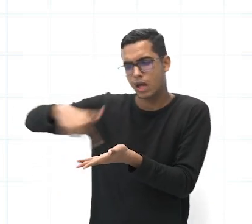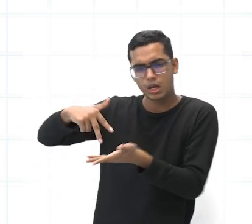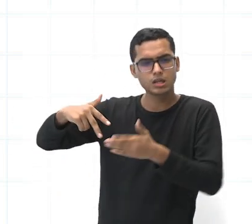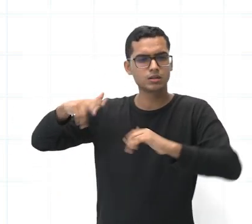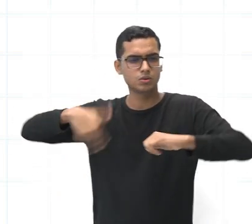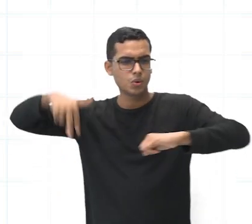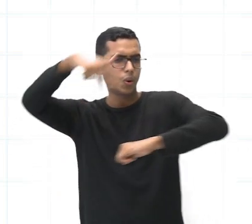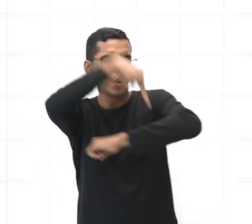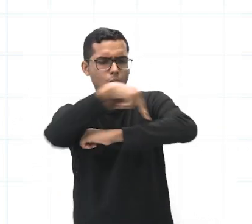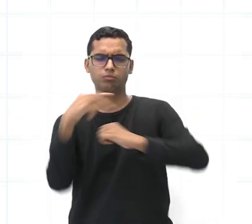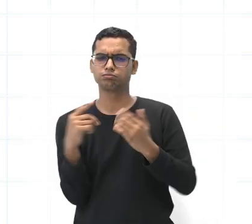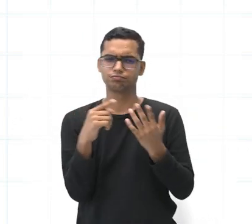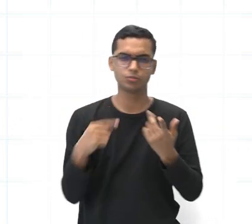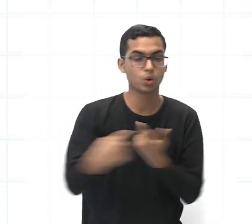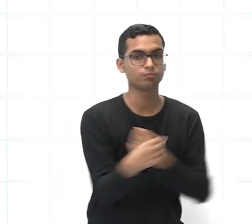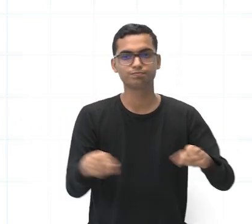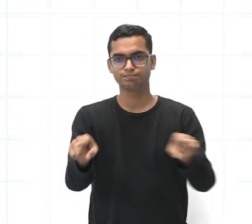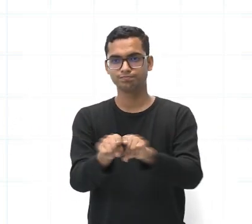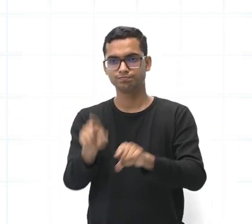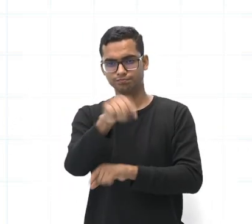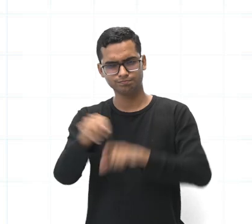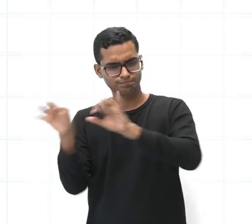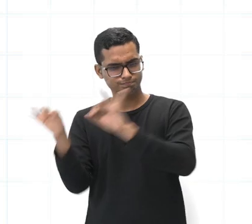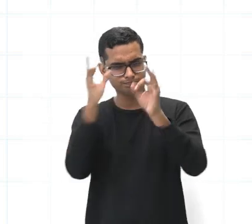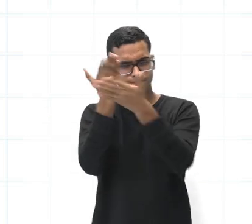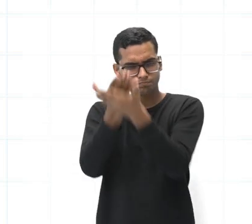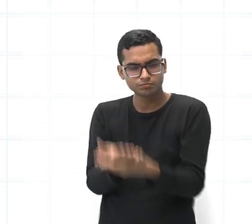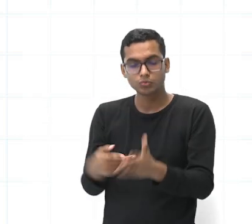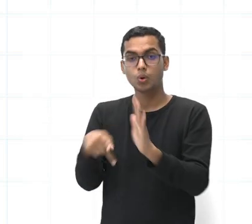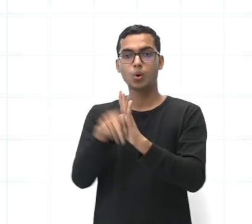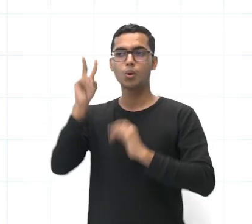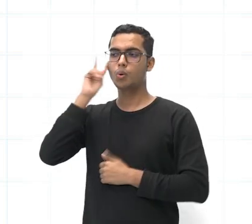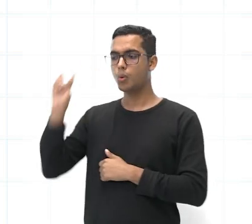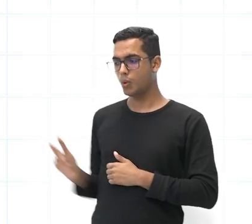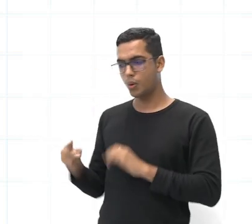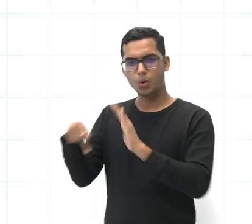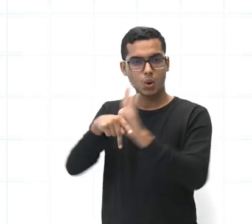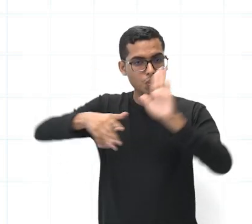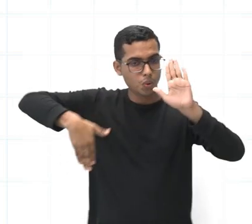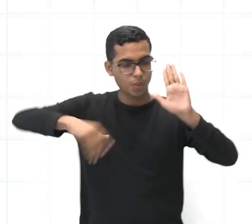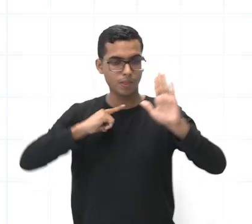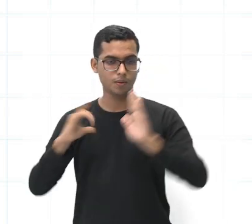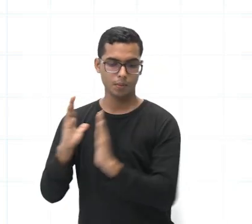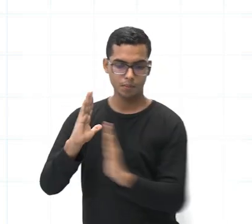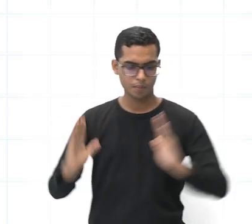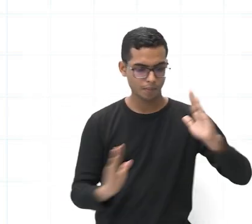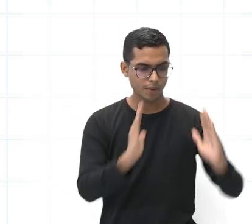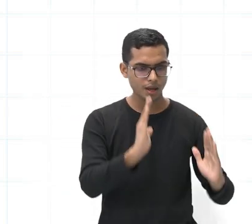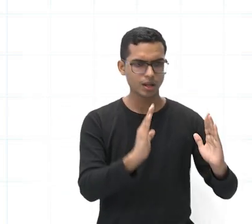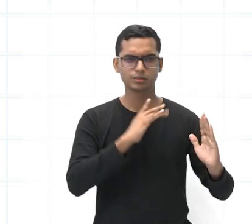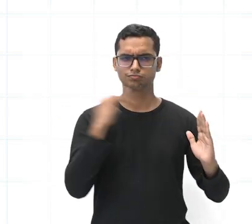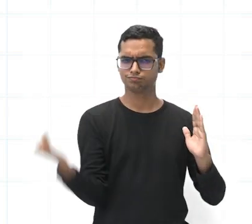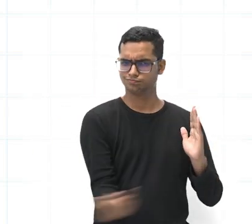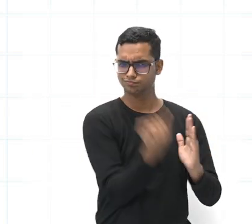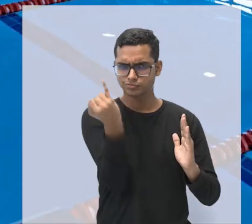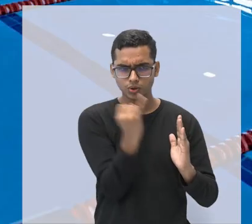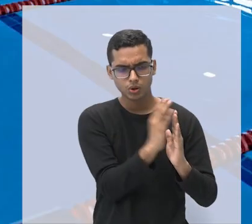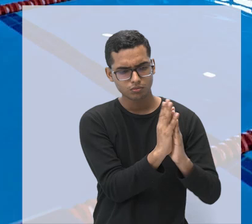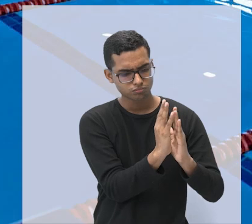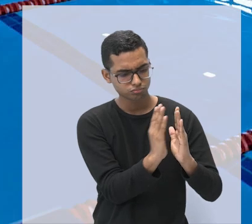dentre outros, tá bom? Então, vocês viram aí que na história a natação teve um momento que ela era muito